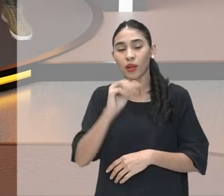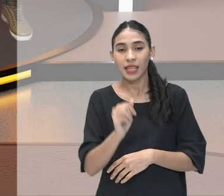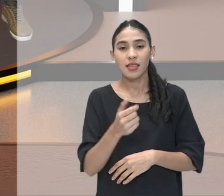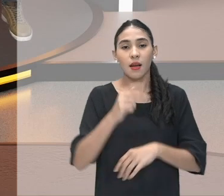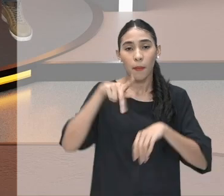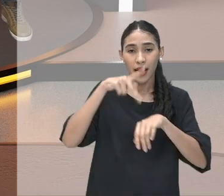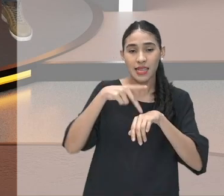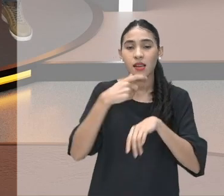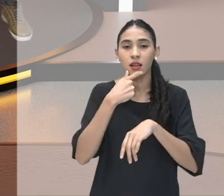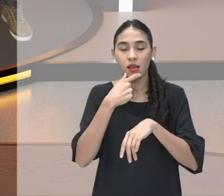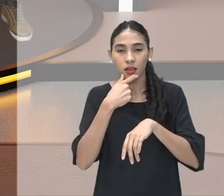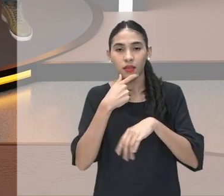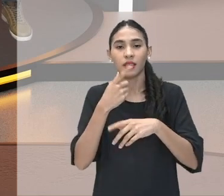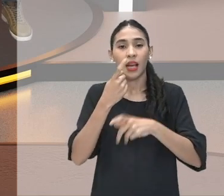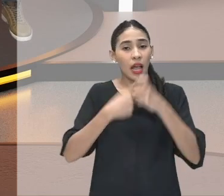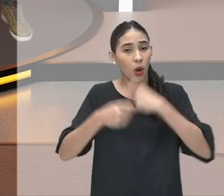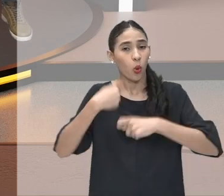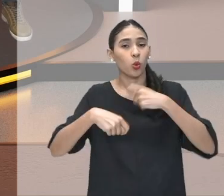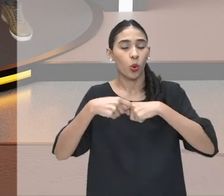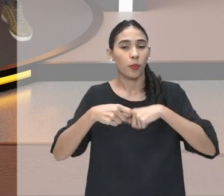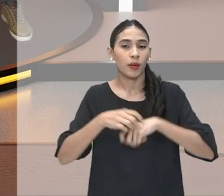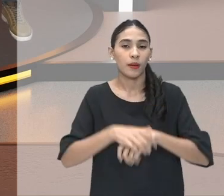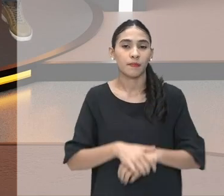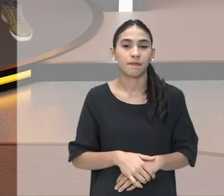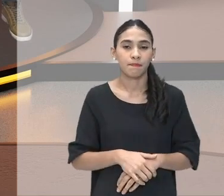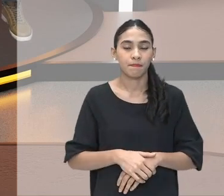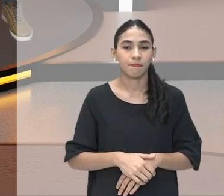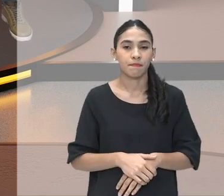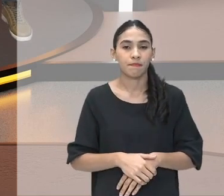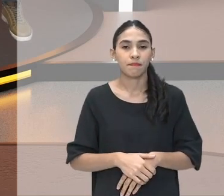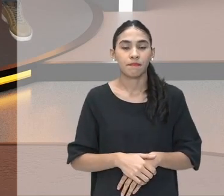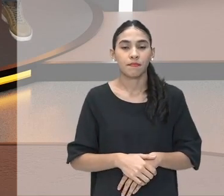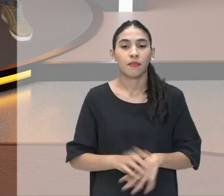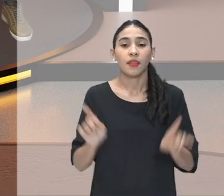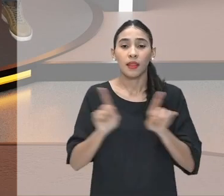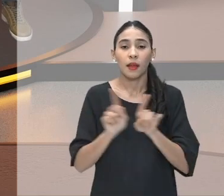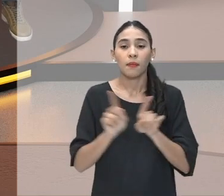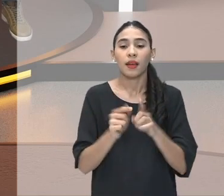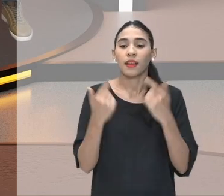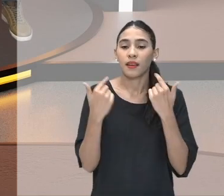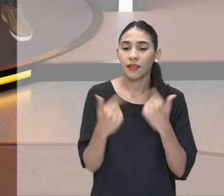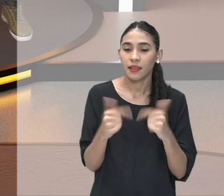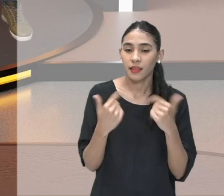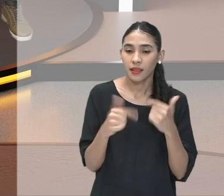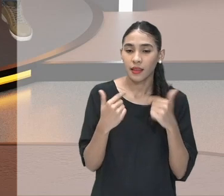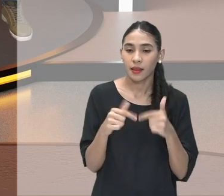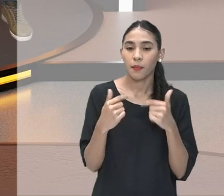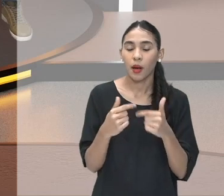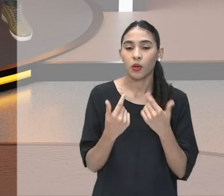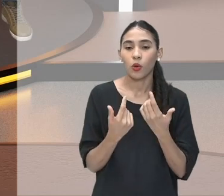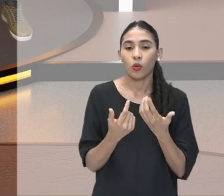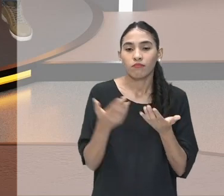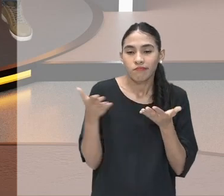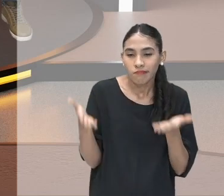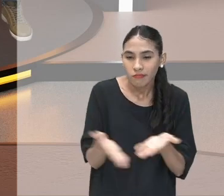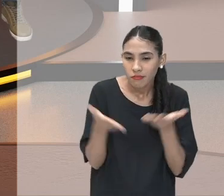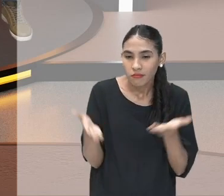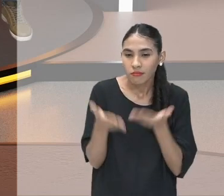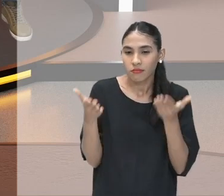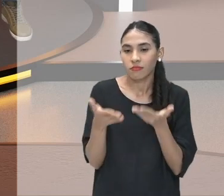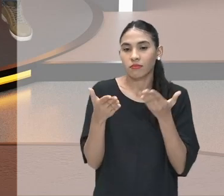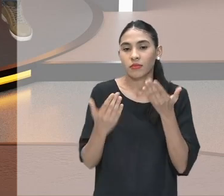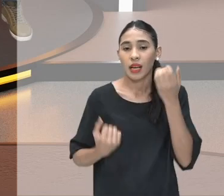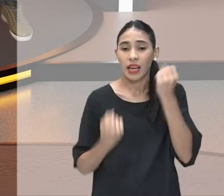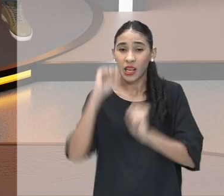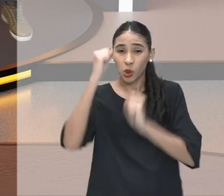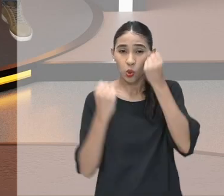potência econômica, uma potência, como ela também trabalhou na questão do incentivo da indústria